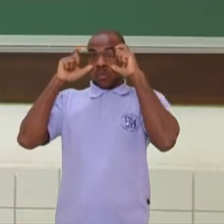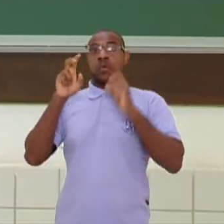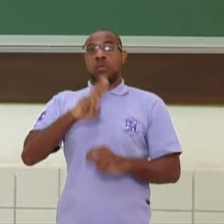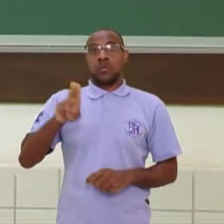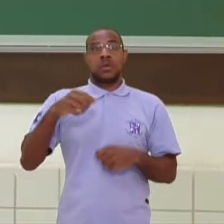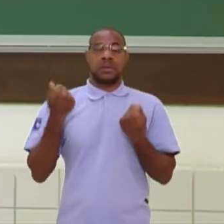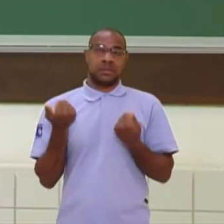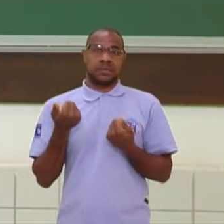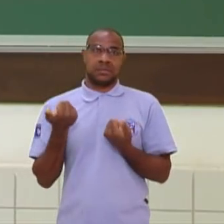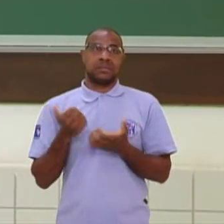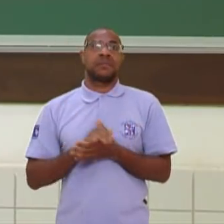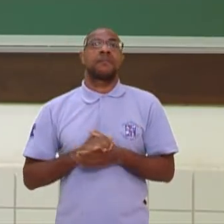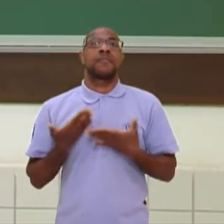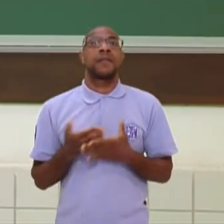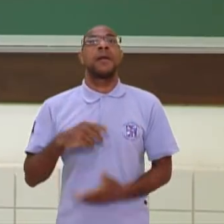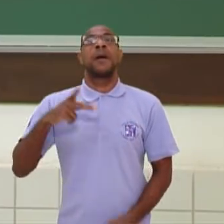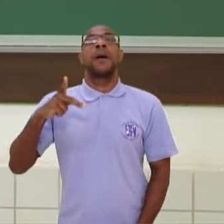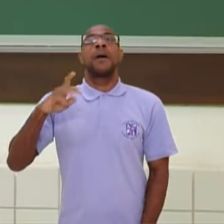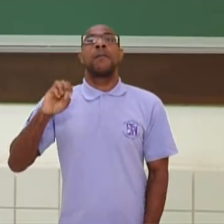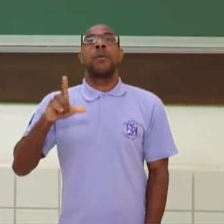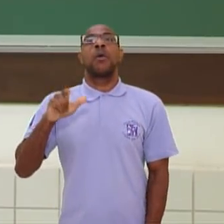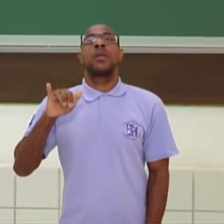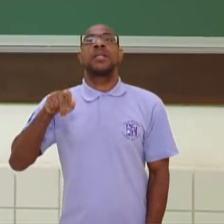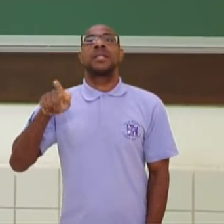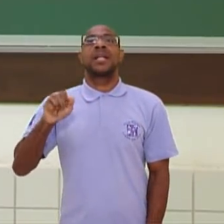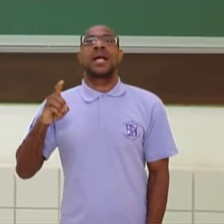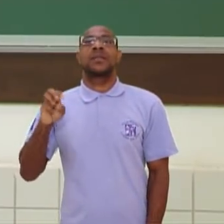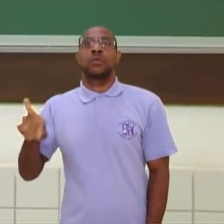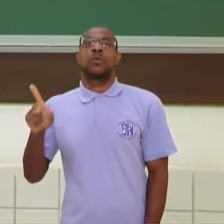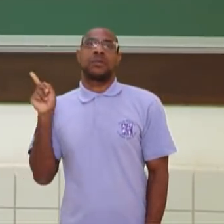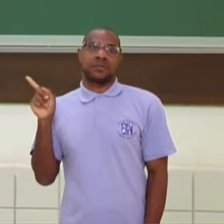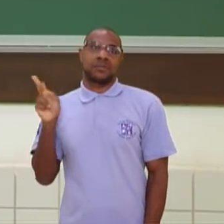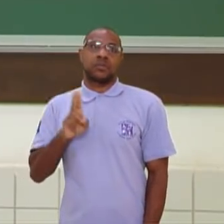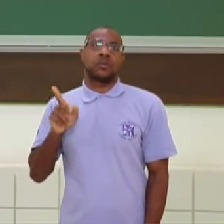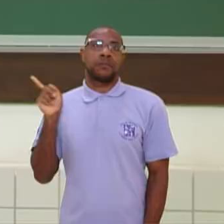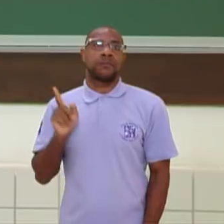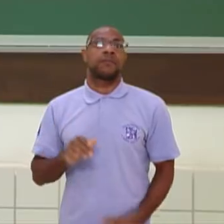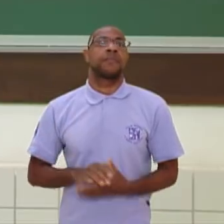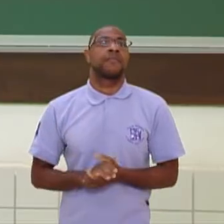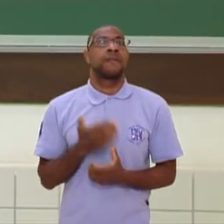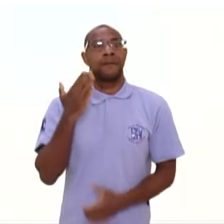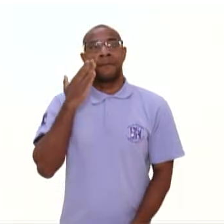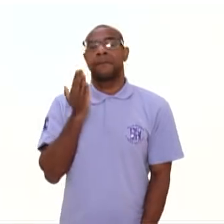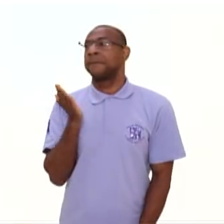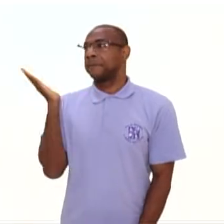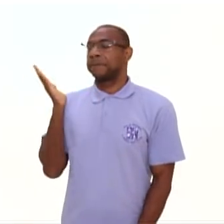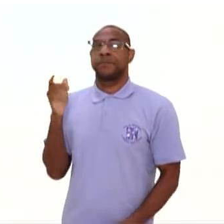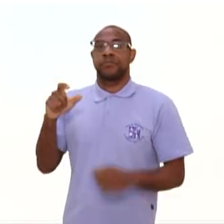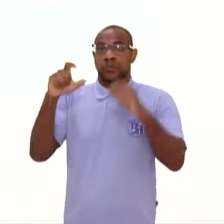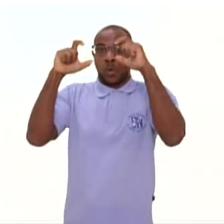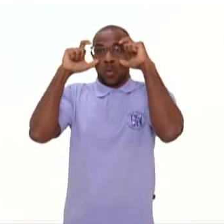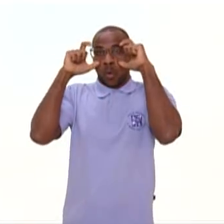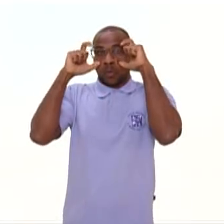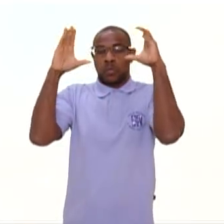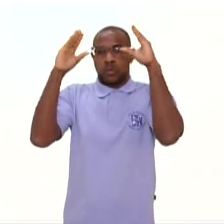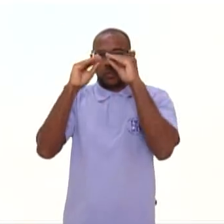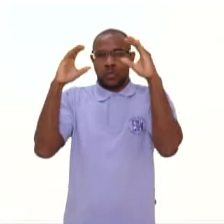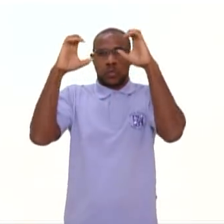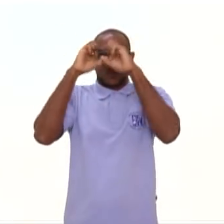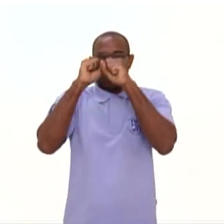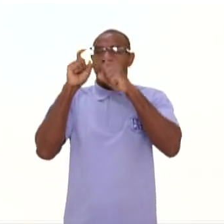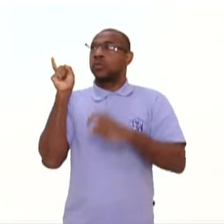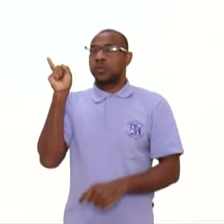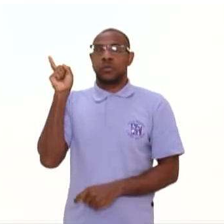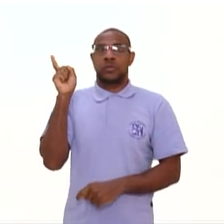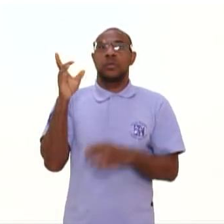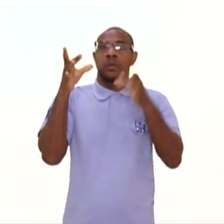usam uma estrutura chamada polarizador, que é o que eu vou mostrar para vocês aqui na sequência, tá? Imaginando a ideia de um óculos, então vamos imaginar aqui, ó, duas